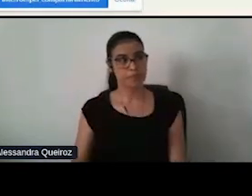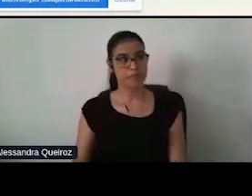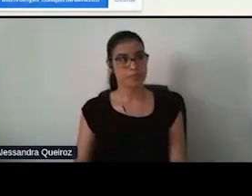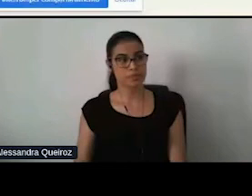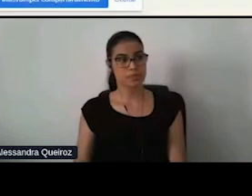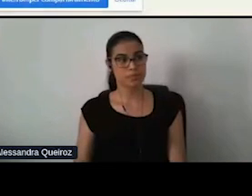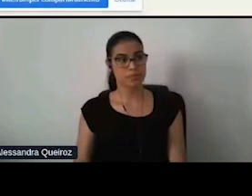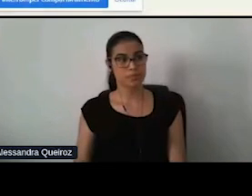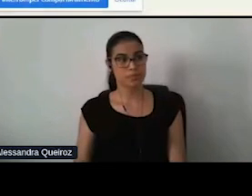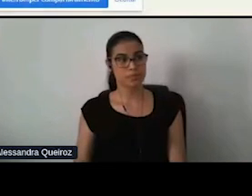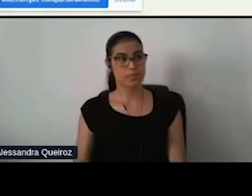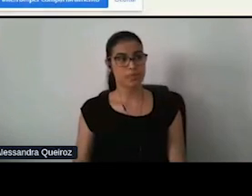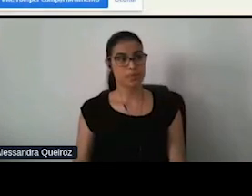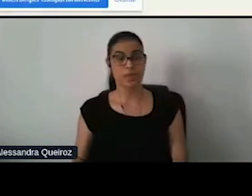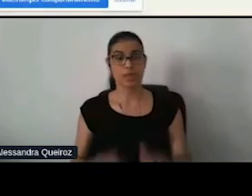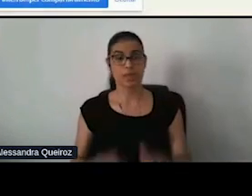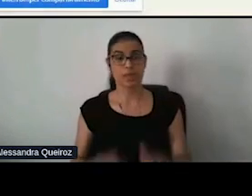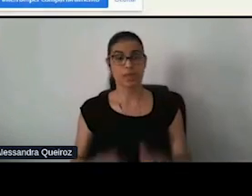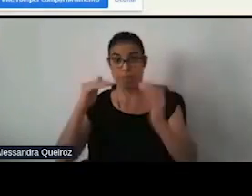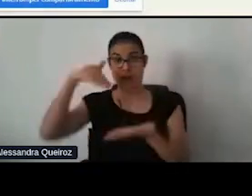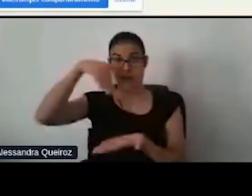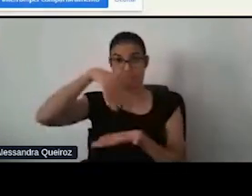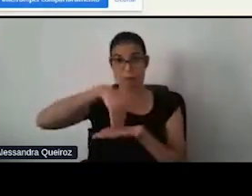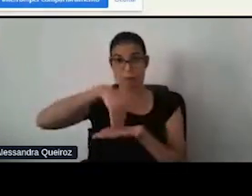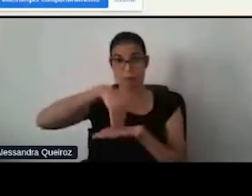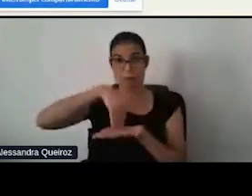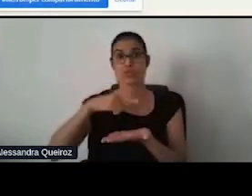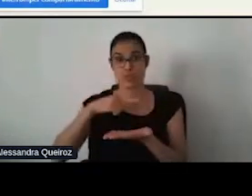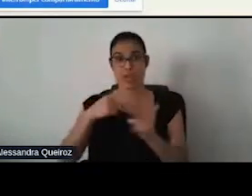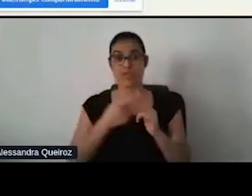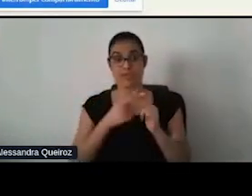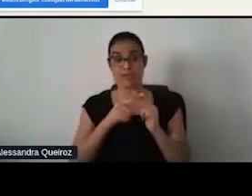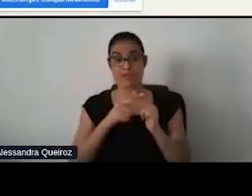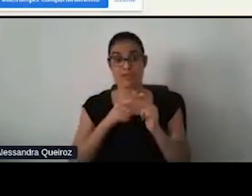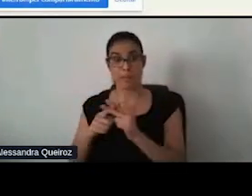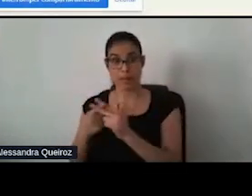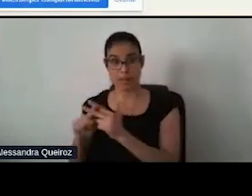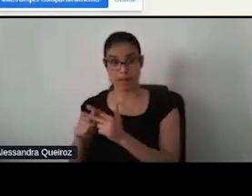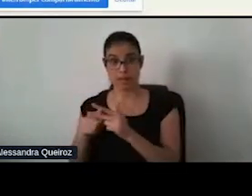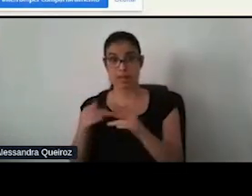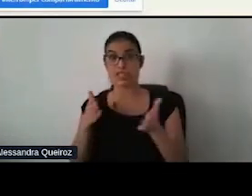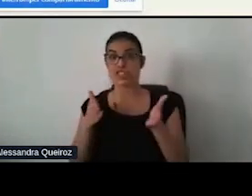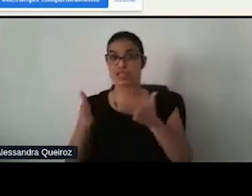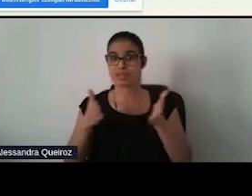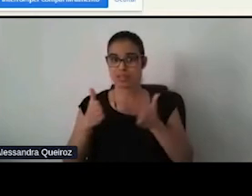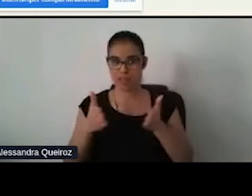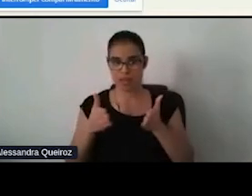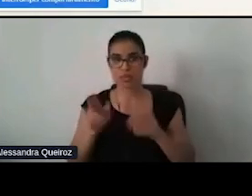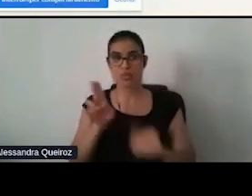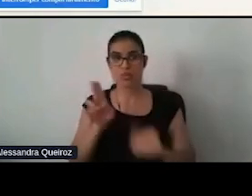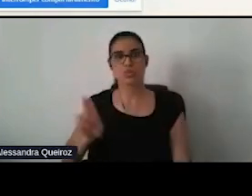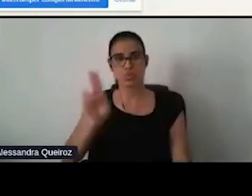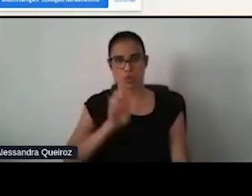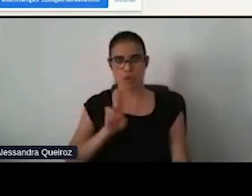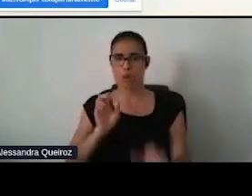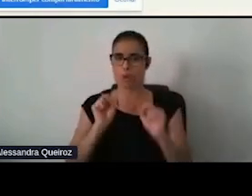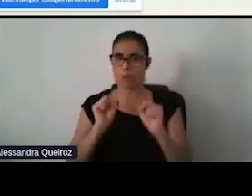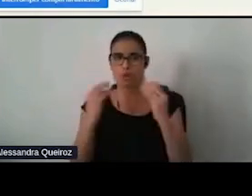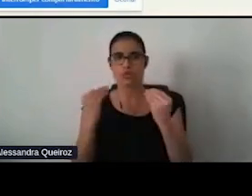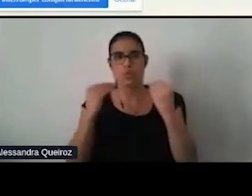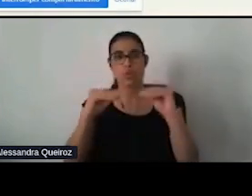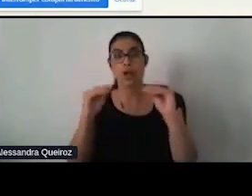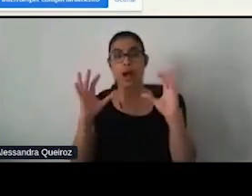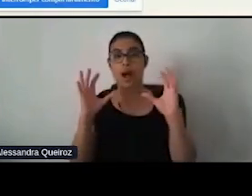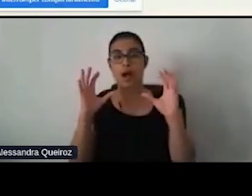a gente tem realmente as ferramentas que a gente está usando dele. Então, é possível a gente ali botar um modo escuro,